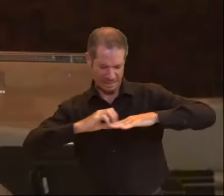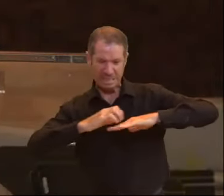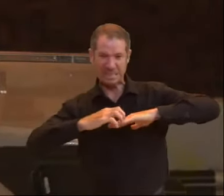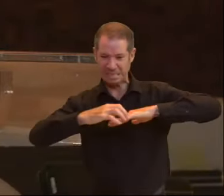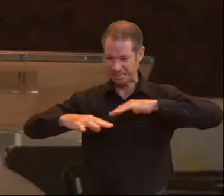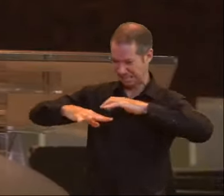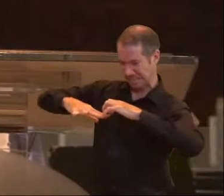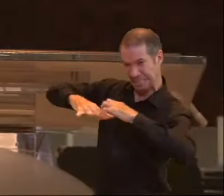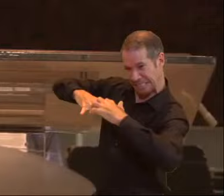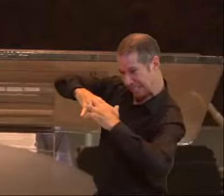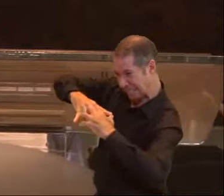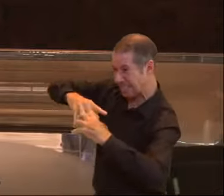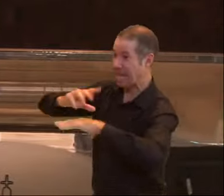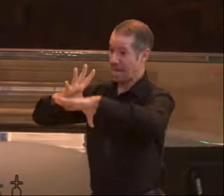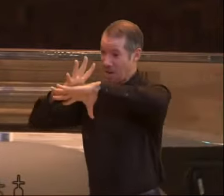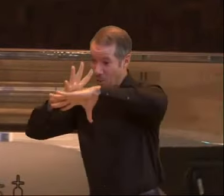curado.